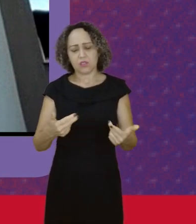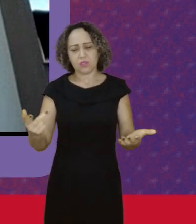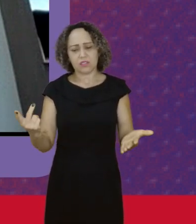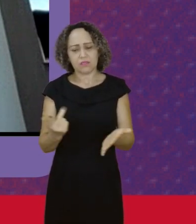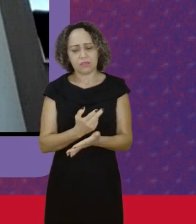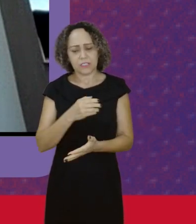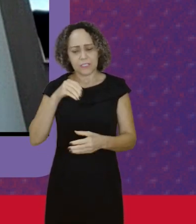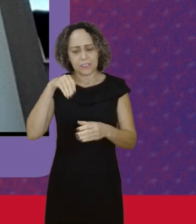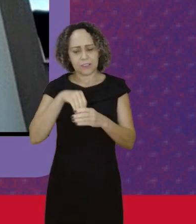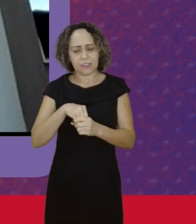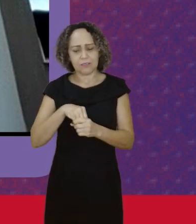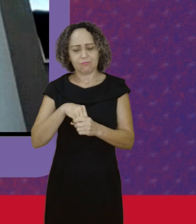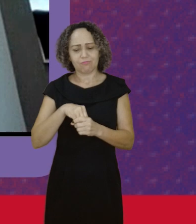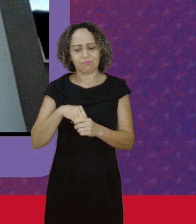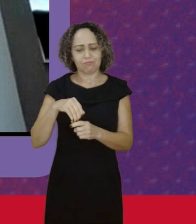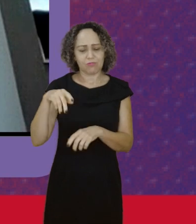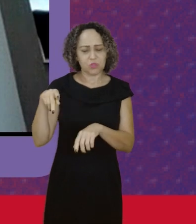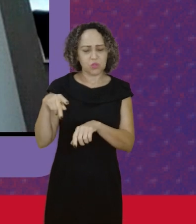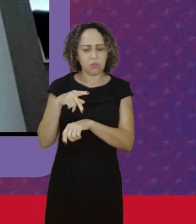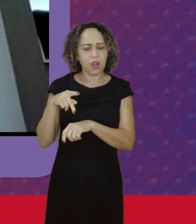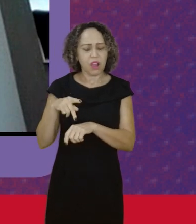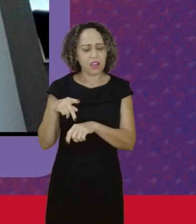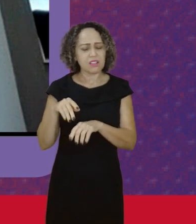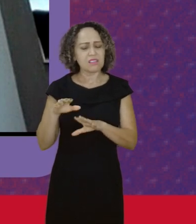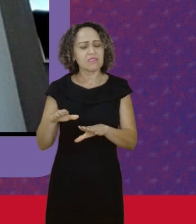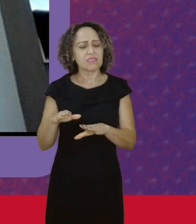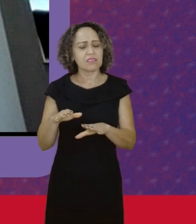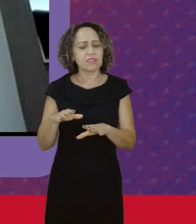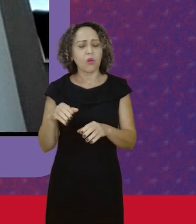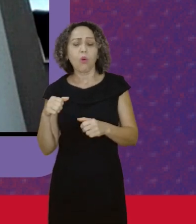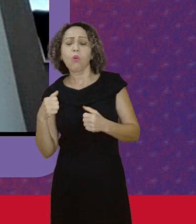ela tem um objetivo de ser.